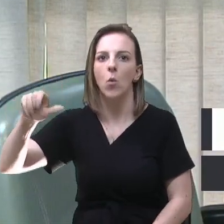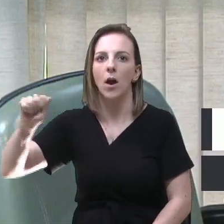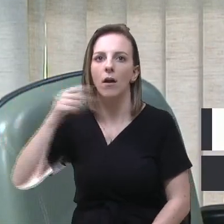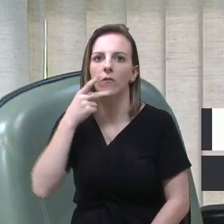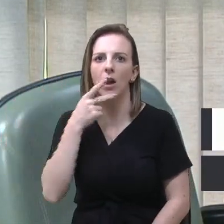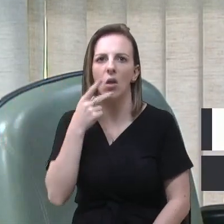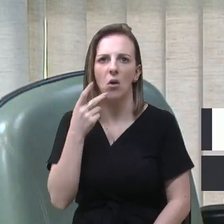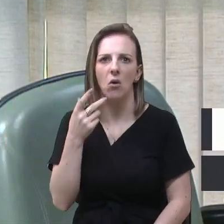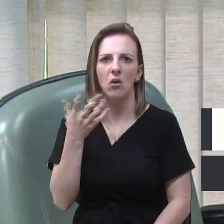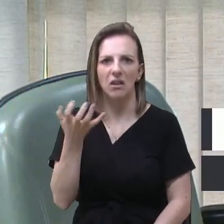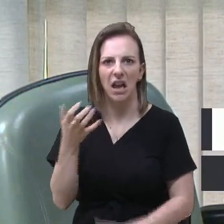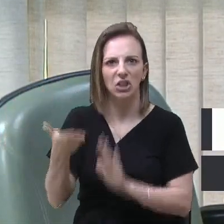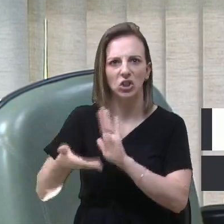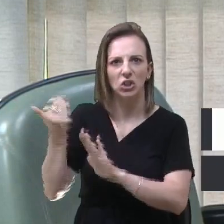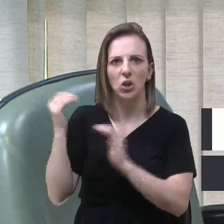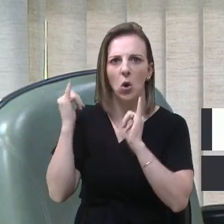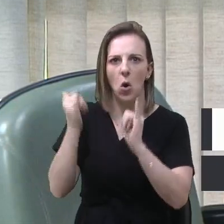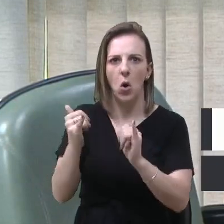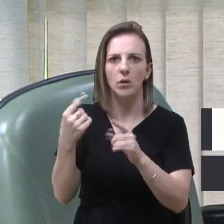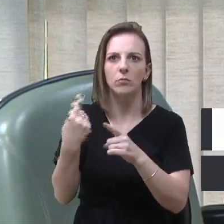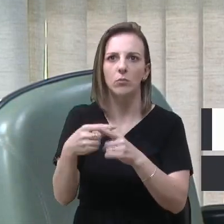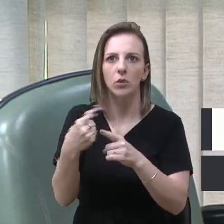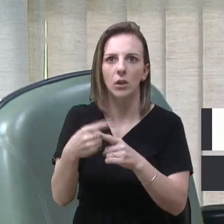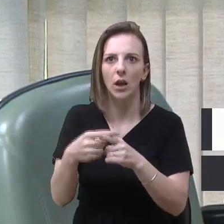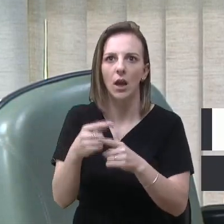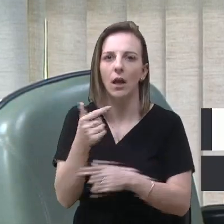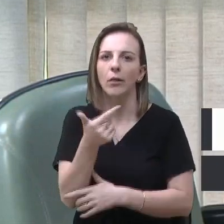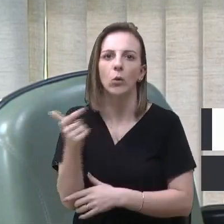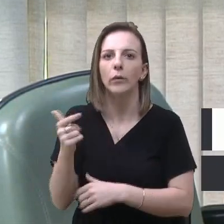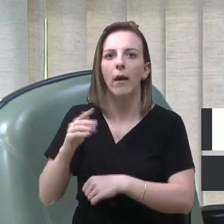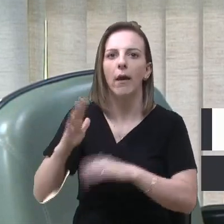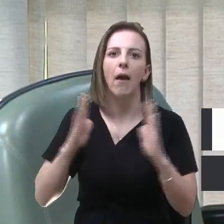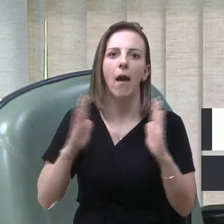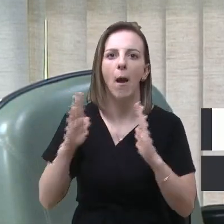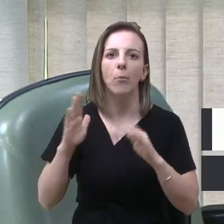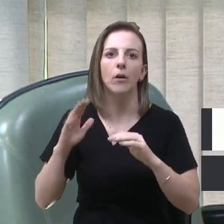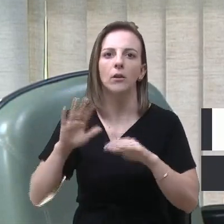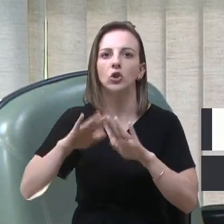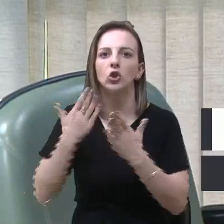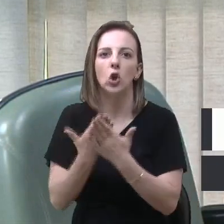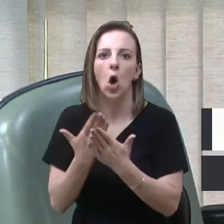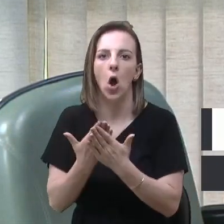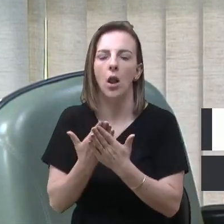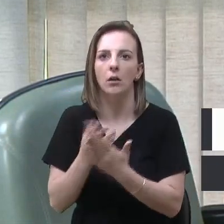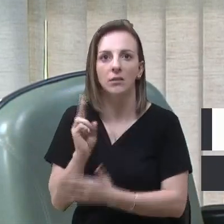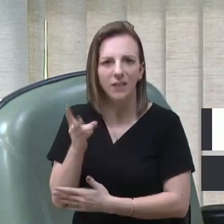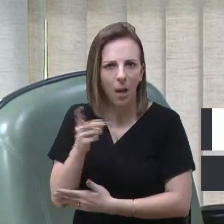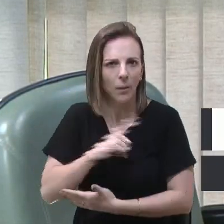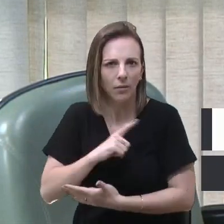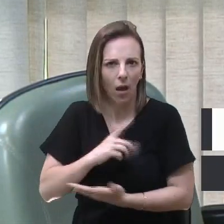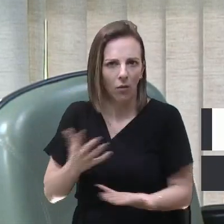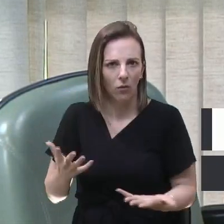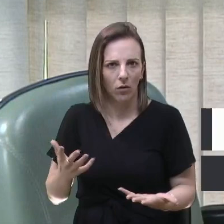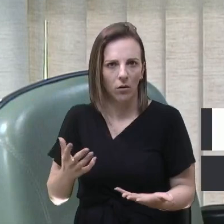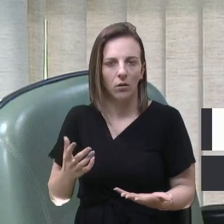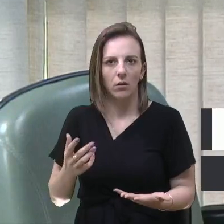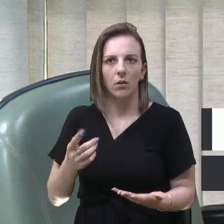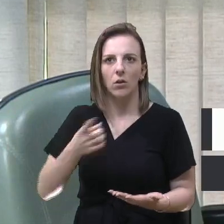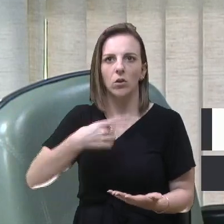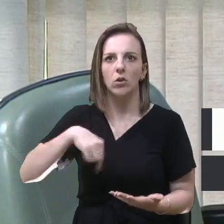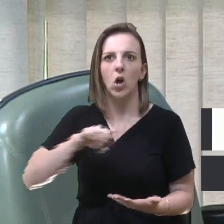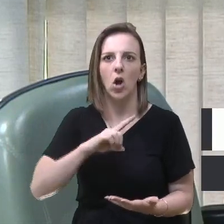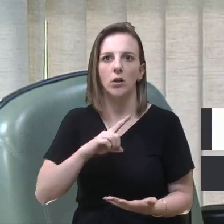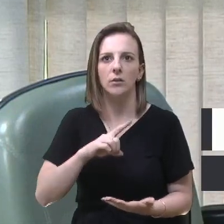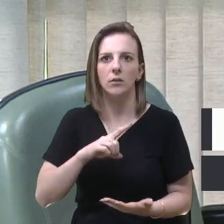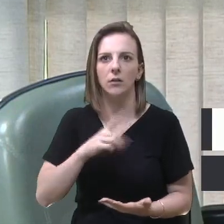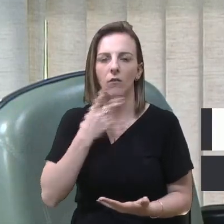época de colégio. Sempre tive, vou continuar cobrando, não porque a gente não está passando valor nenhum para eles.